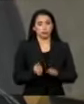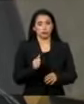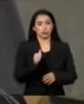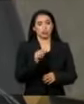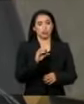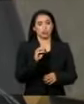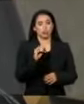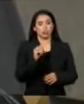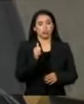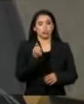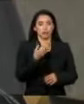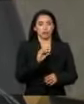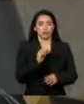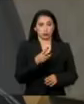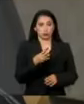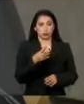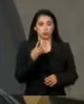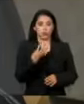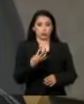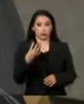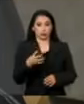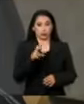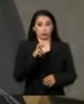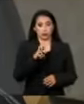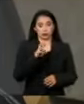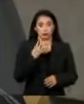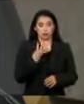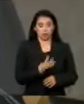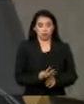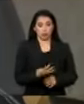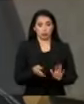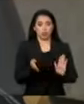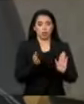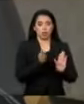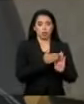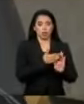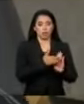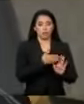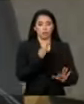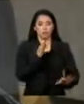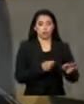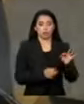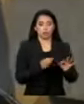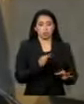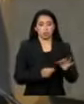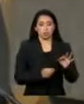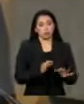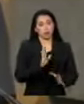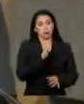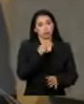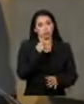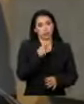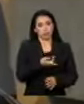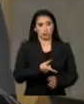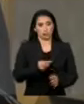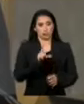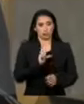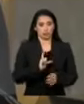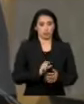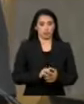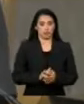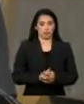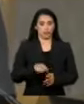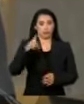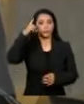declaratórias 44 e 54 da pauta de julgamento a que me referi. No